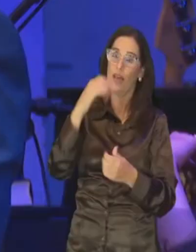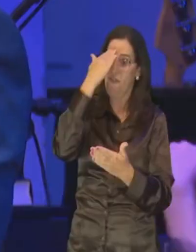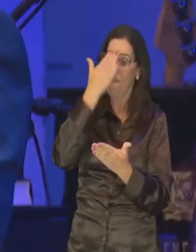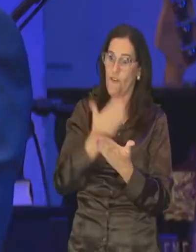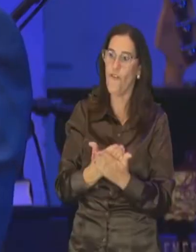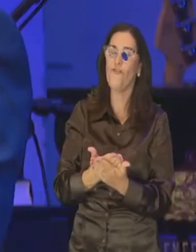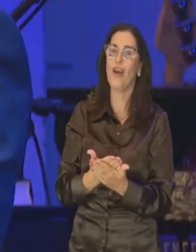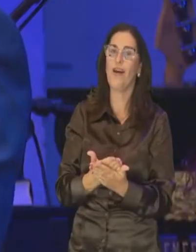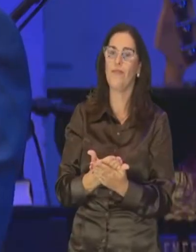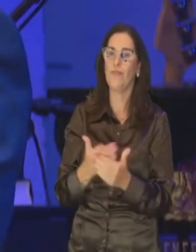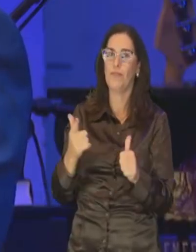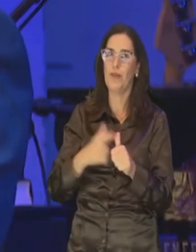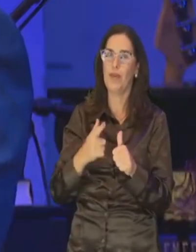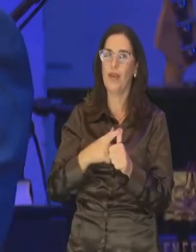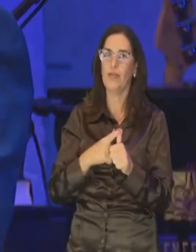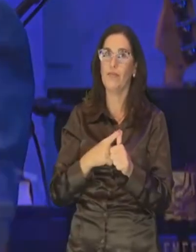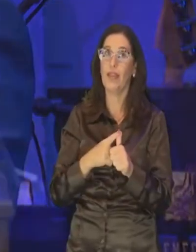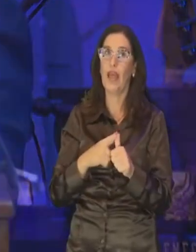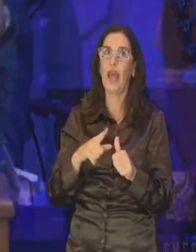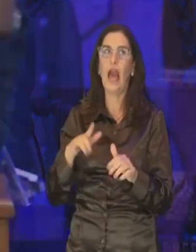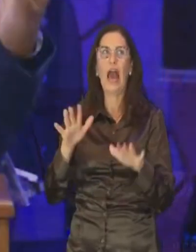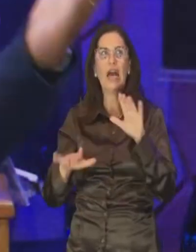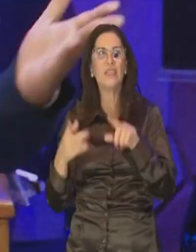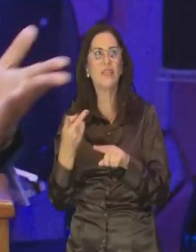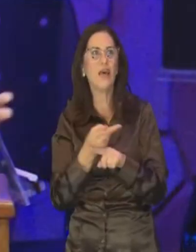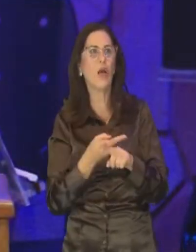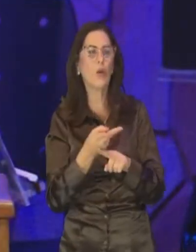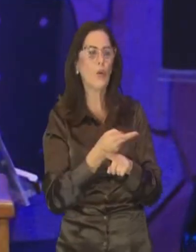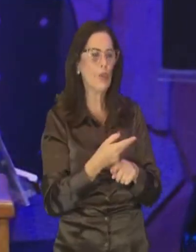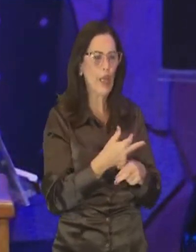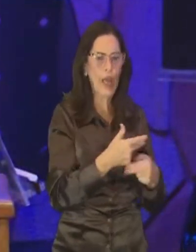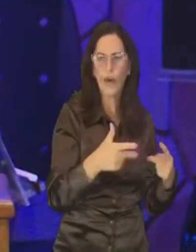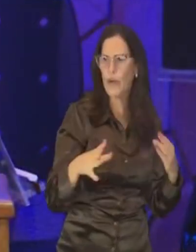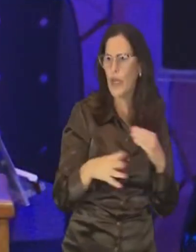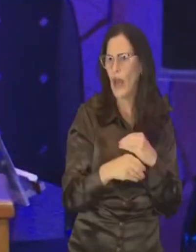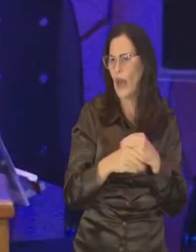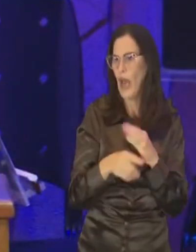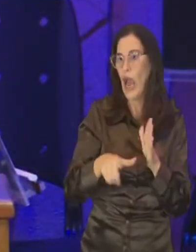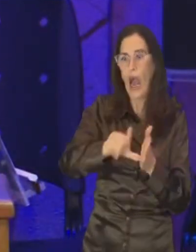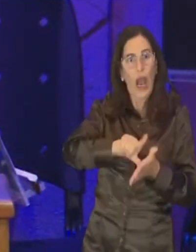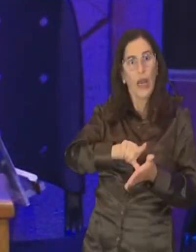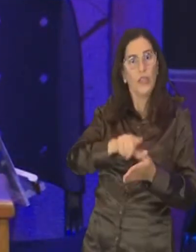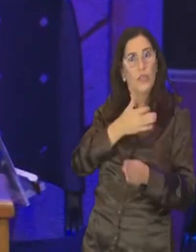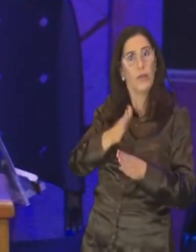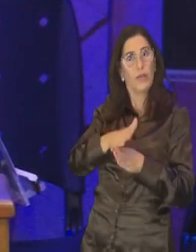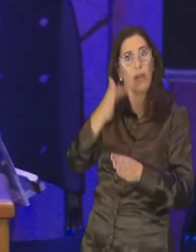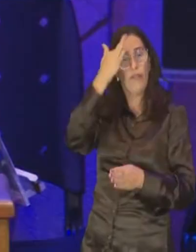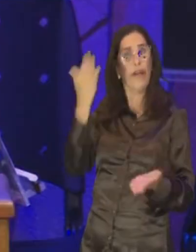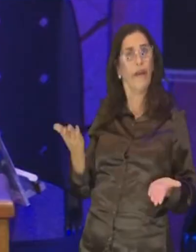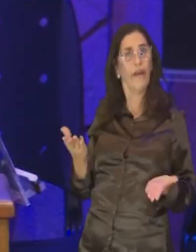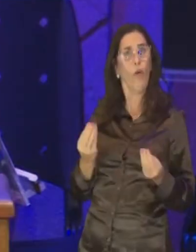Muitas das vezes nós estamos buscando as coisas acrescentadas antes de praticar a fé,